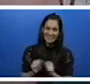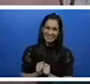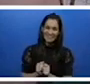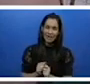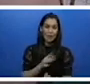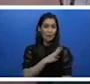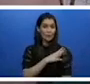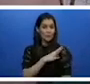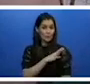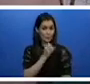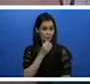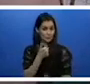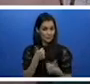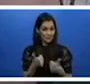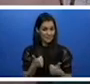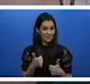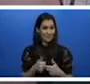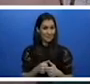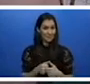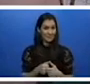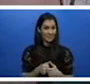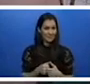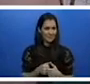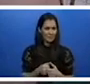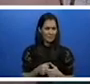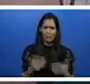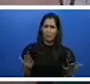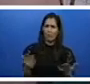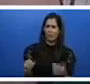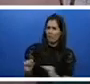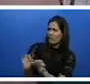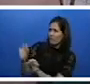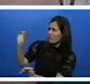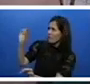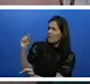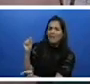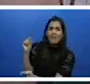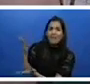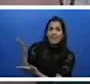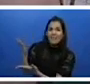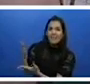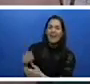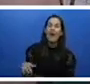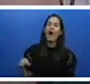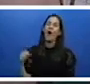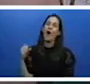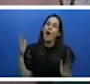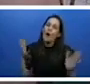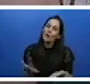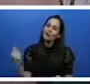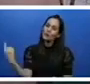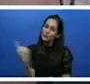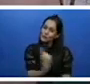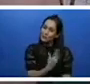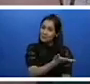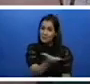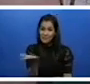Olá, quarto ano, tudo bem? Oi, tia Adriana, o que é isso aí? Gente, hoje eu trouxe